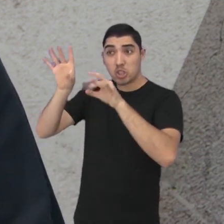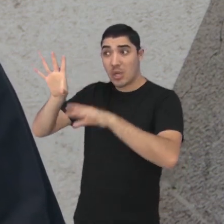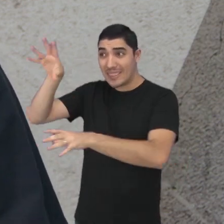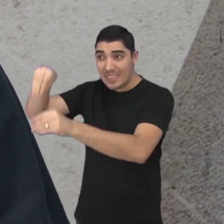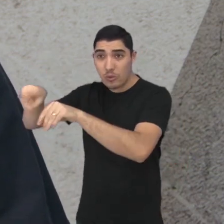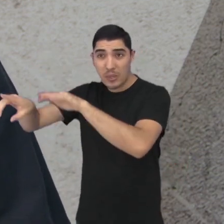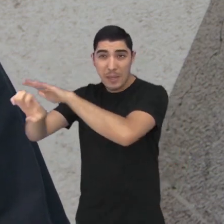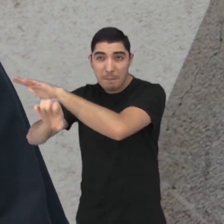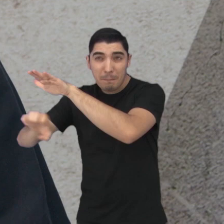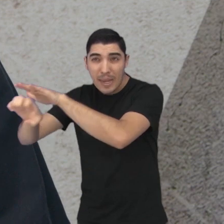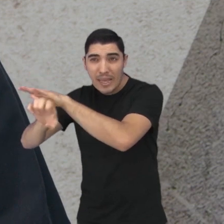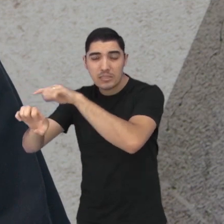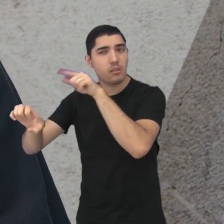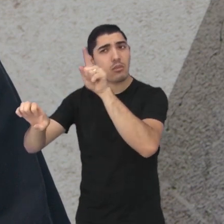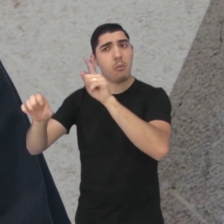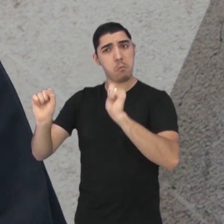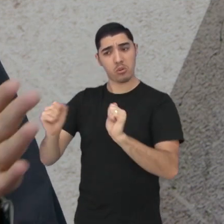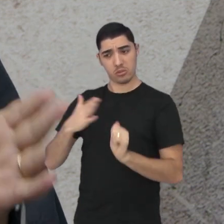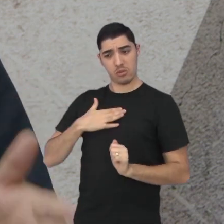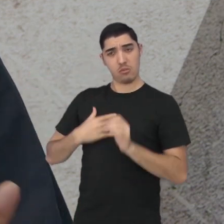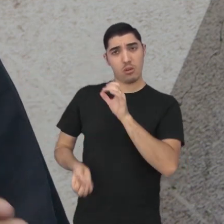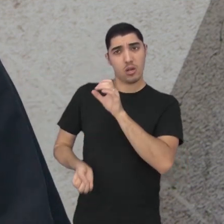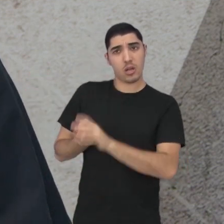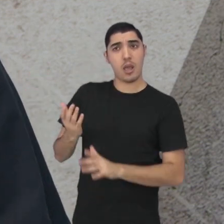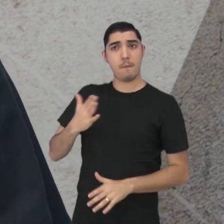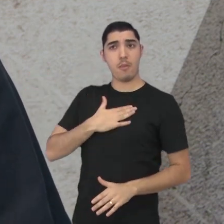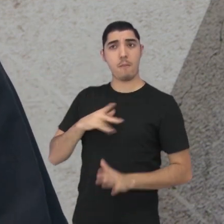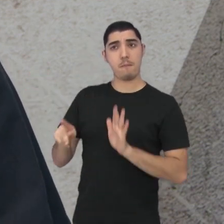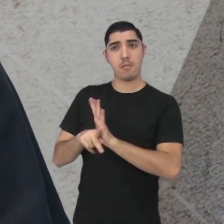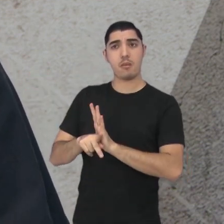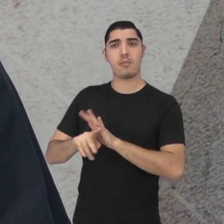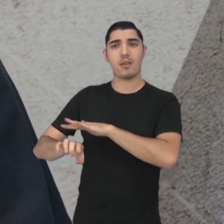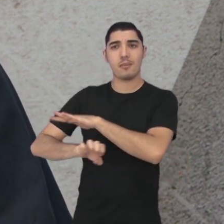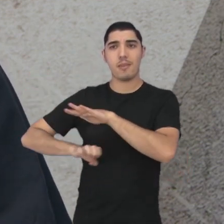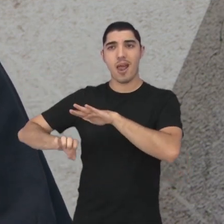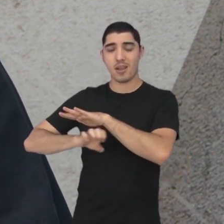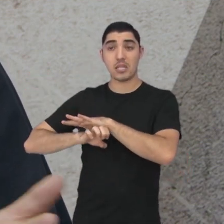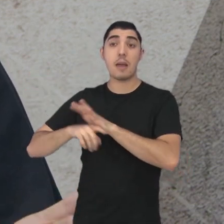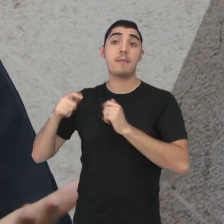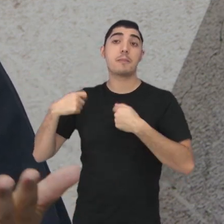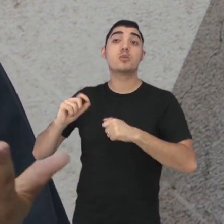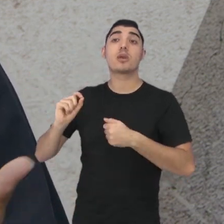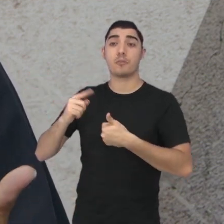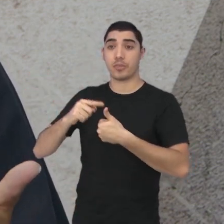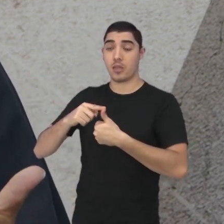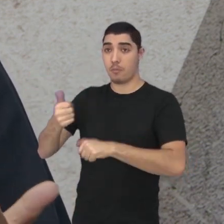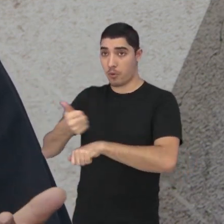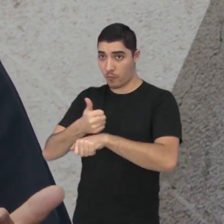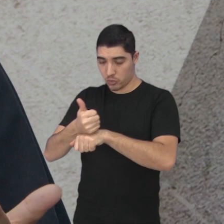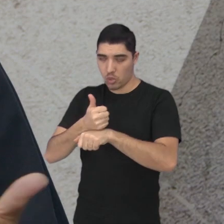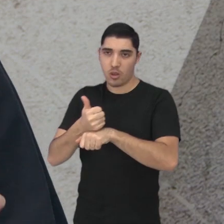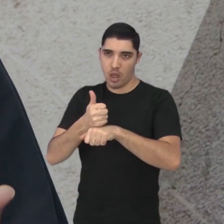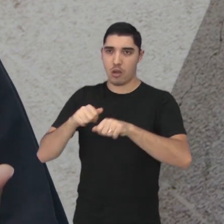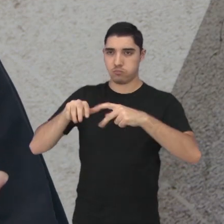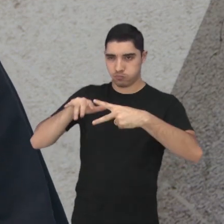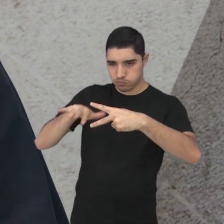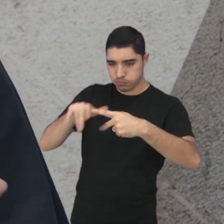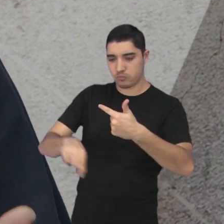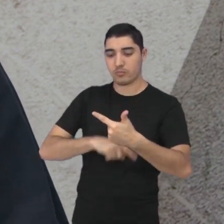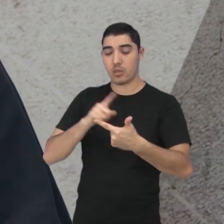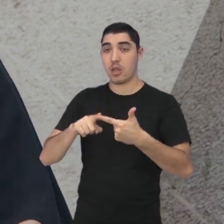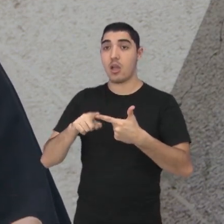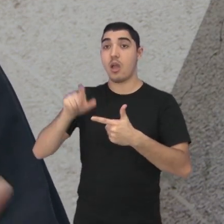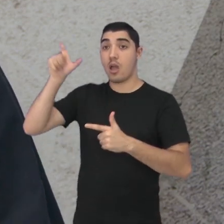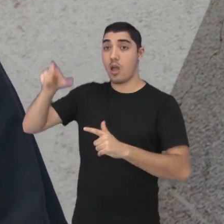você pode criar a sua. O que você precisaria para você criar a sua empresa de jogos hoje? Você precisaria de um programador, um artista,